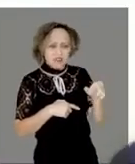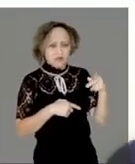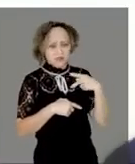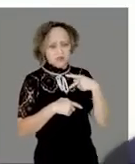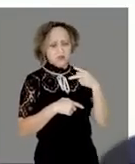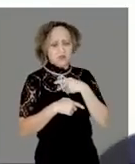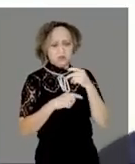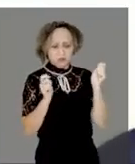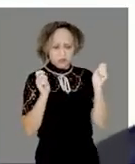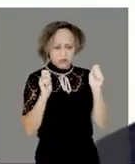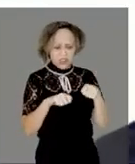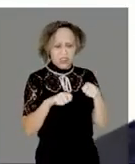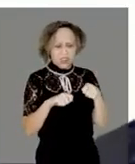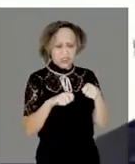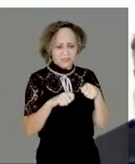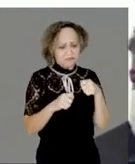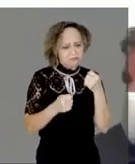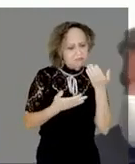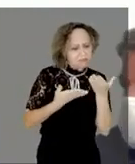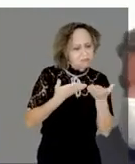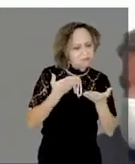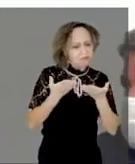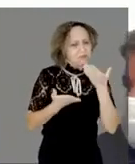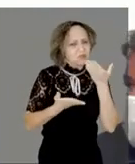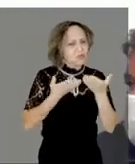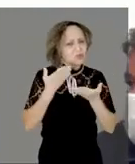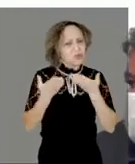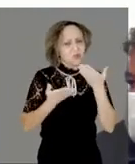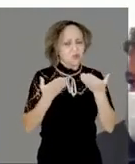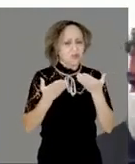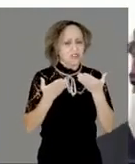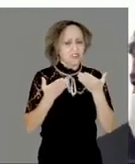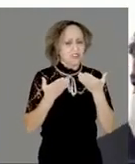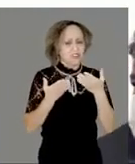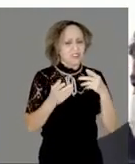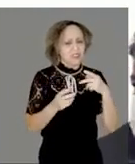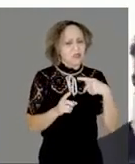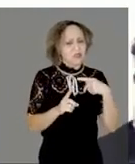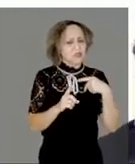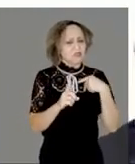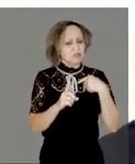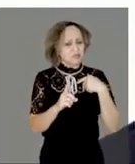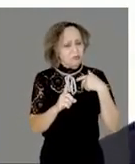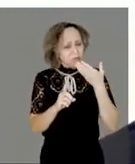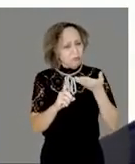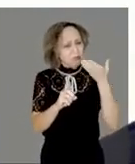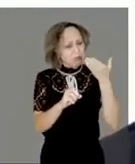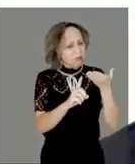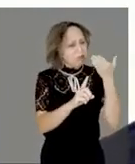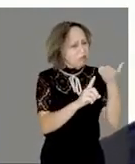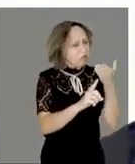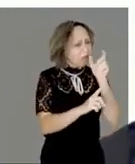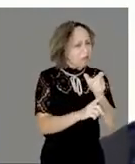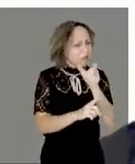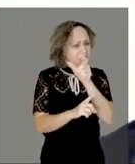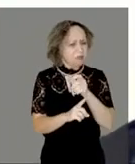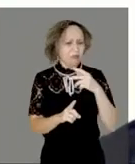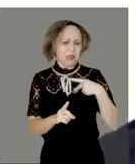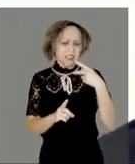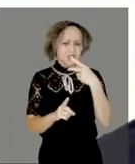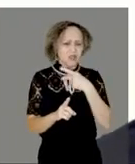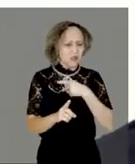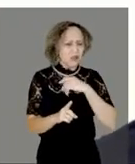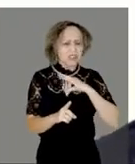a fazer o discurso que você fez. Porque nós temos a obrigação de